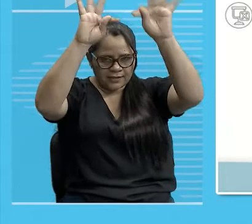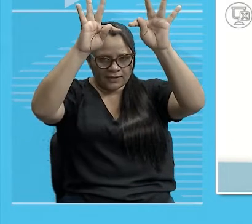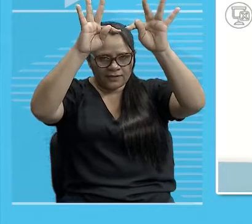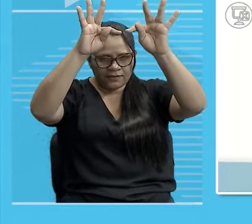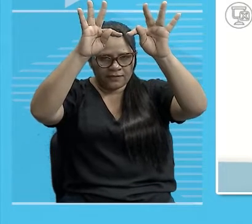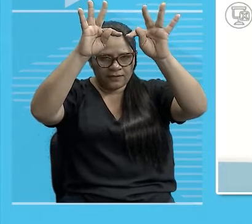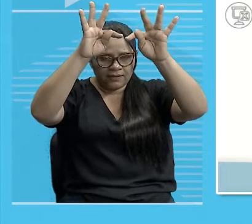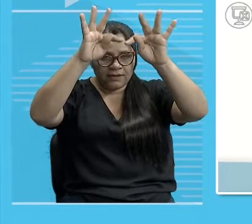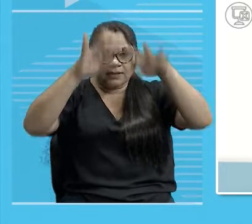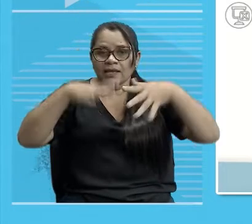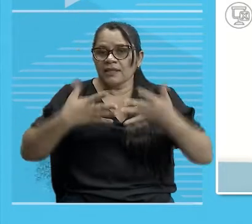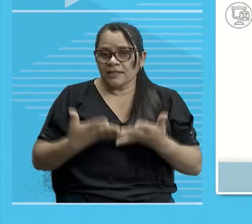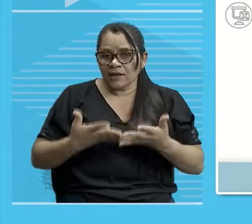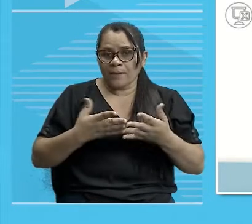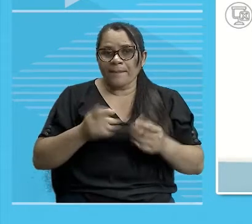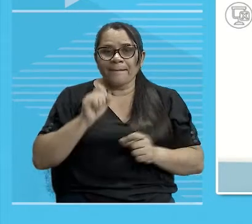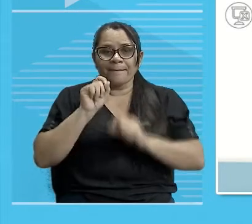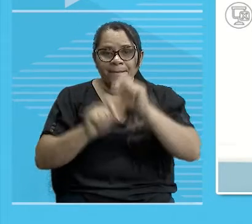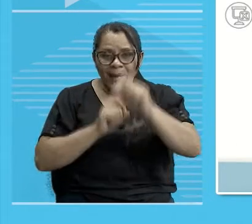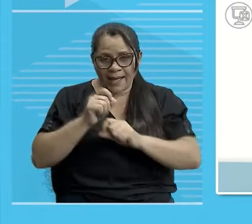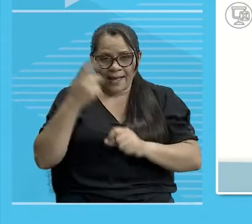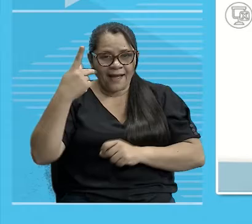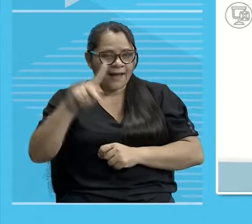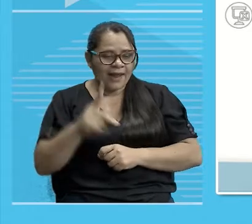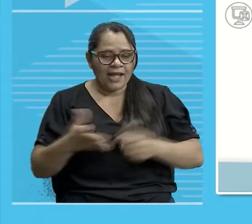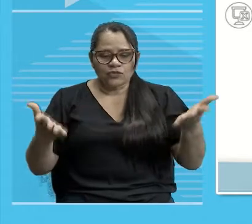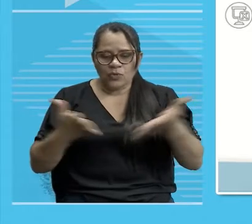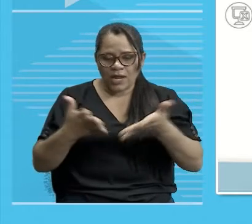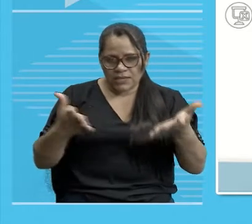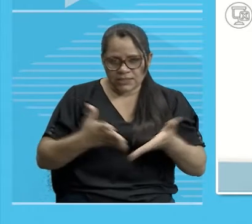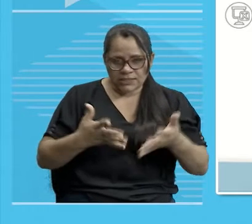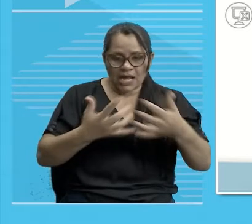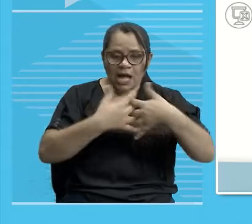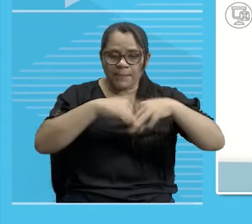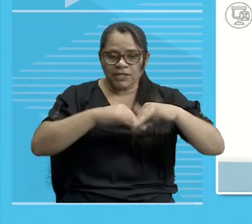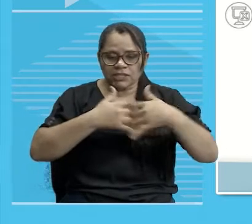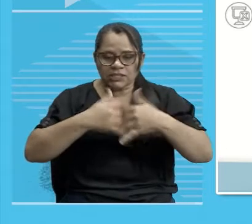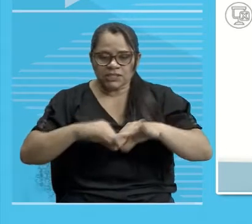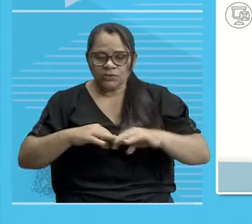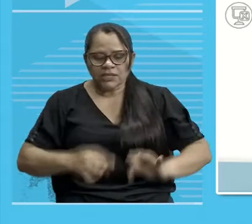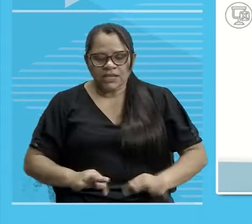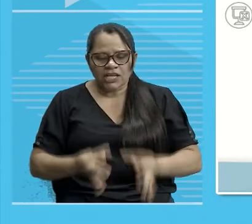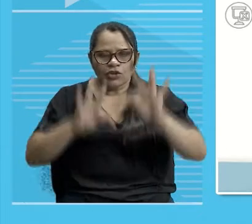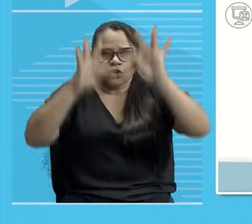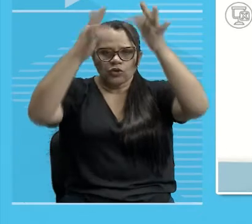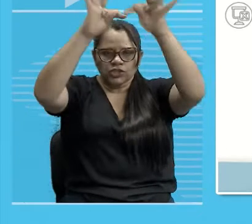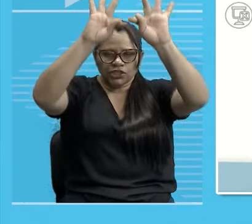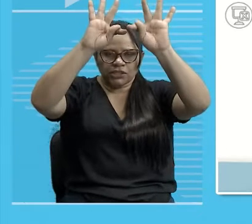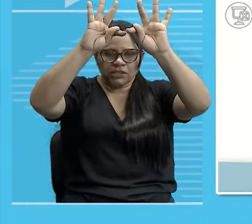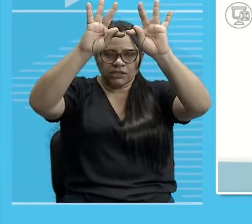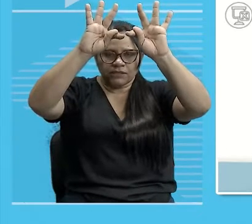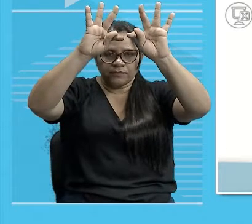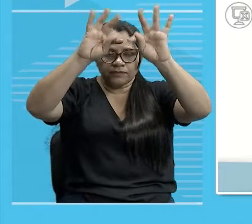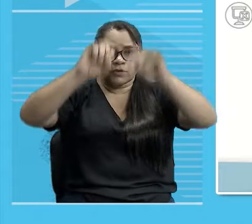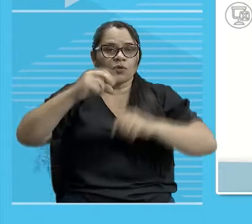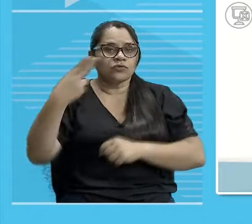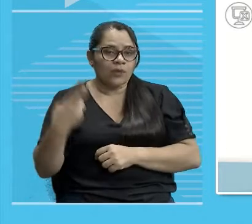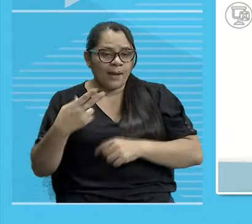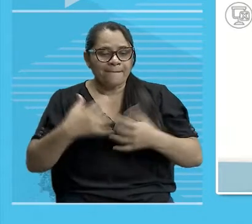e para eu atualizar uma máquina uma manutenção no robô ou numa máquina que